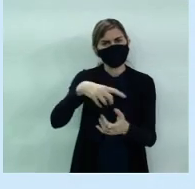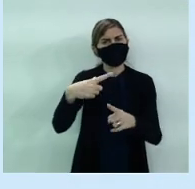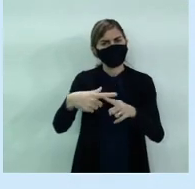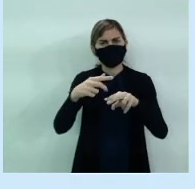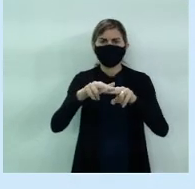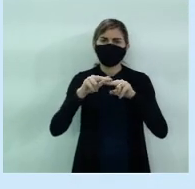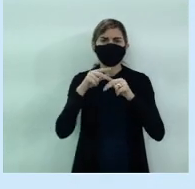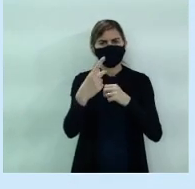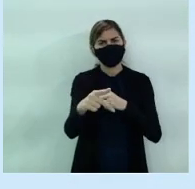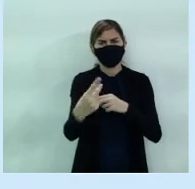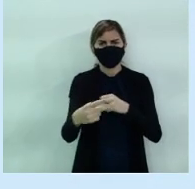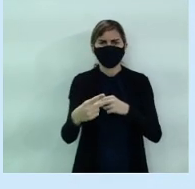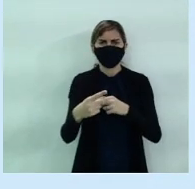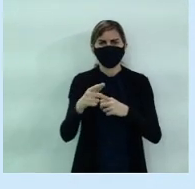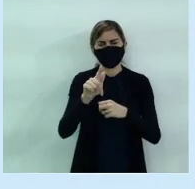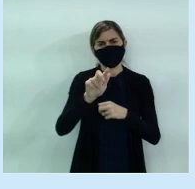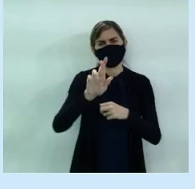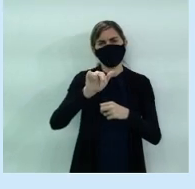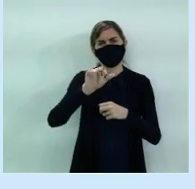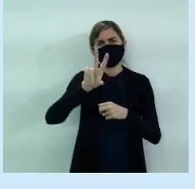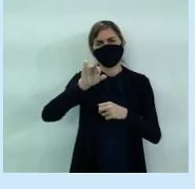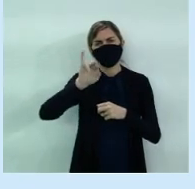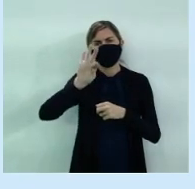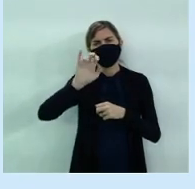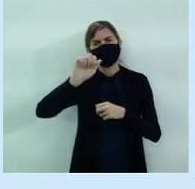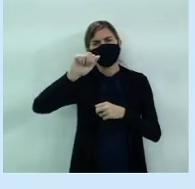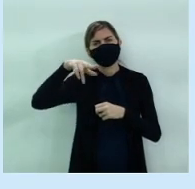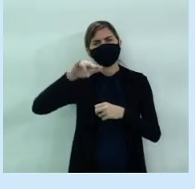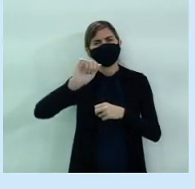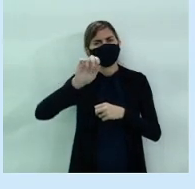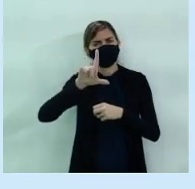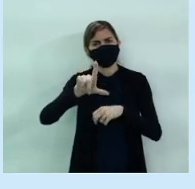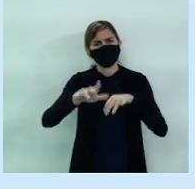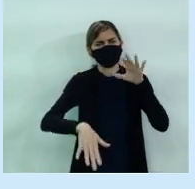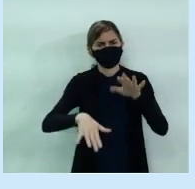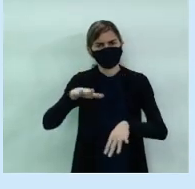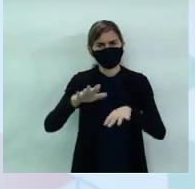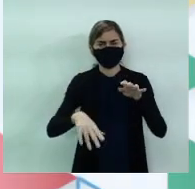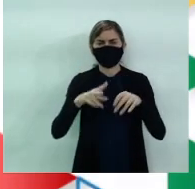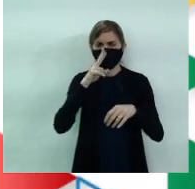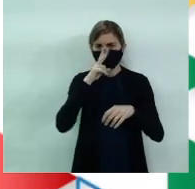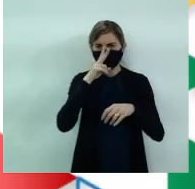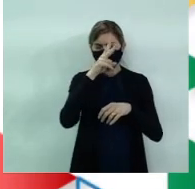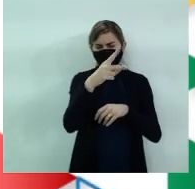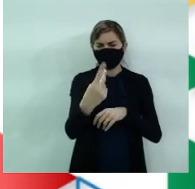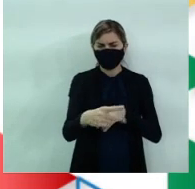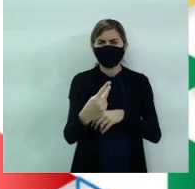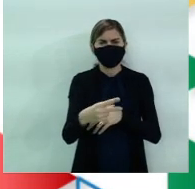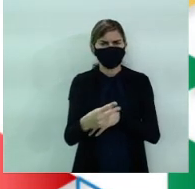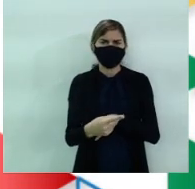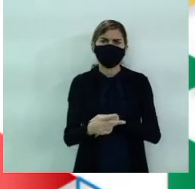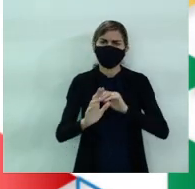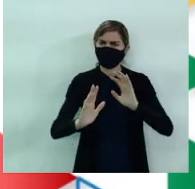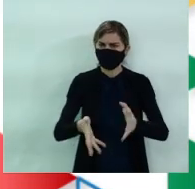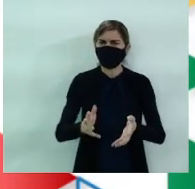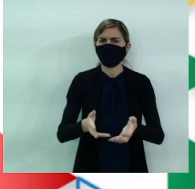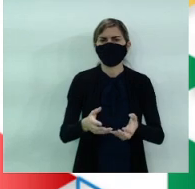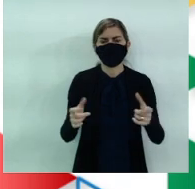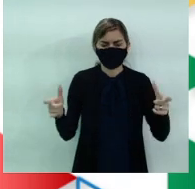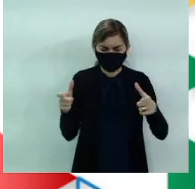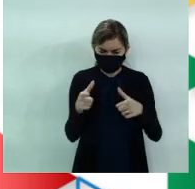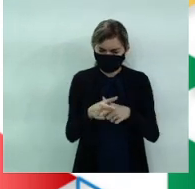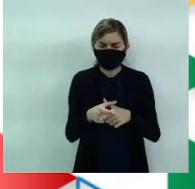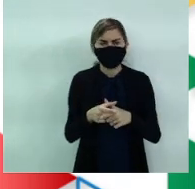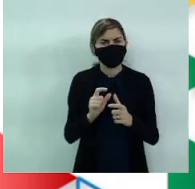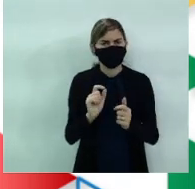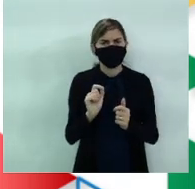causa aí do seu campo gravitacional. Geralmente, essa força gravitacional ela é muito pequena